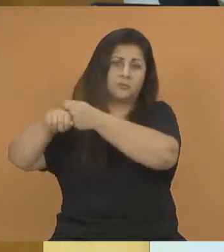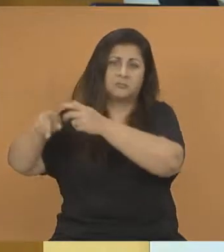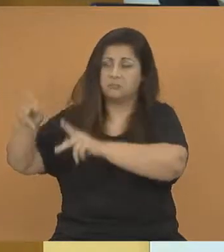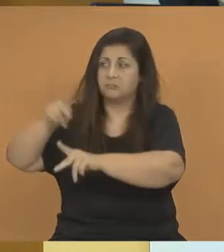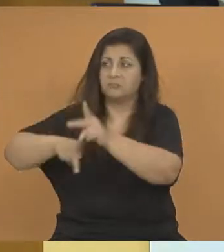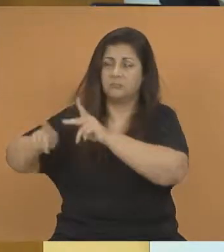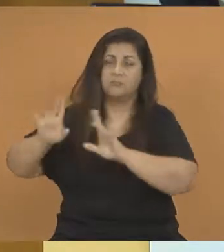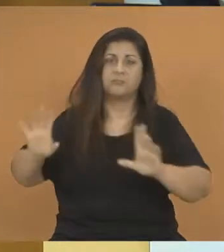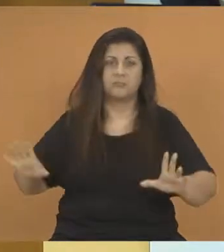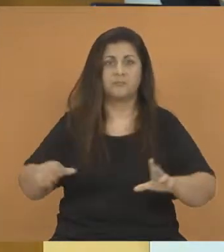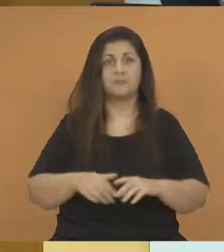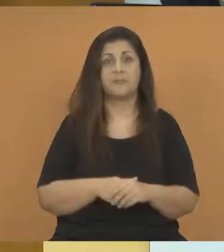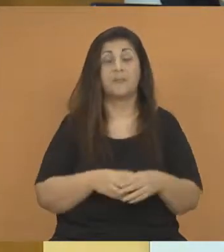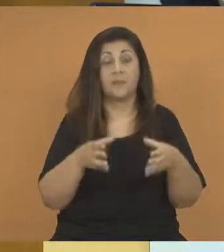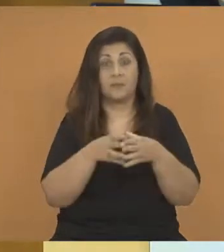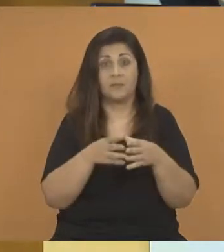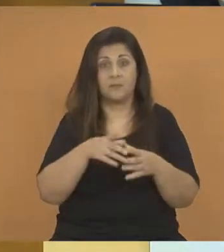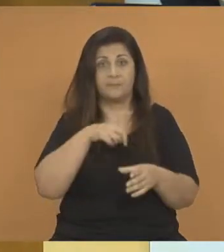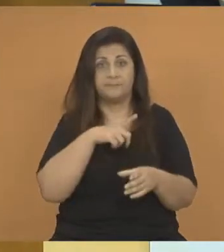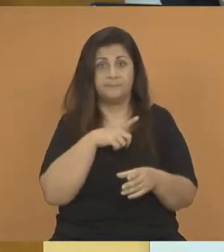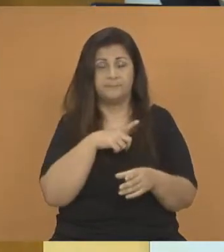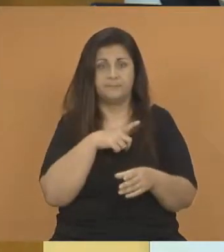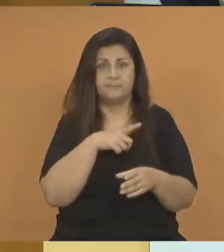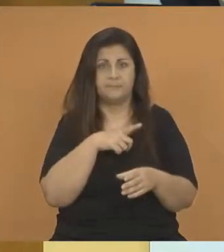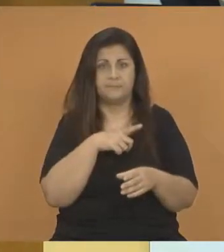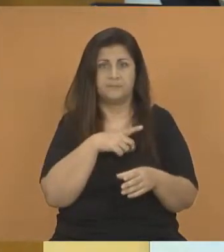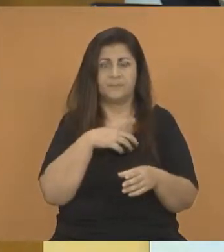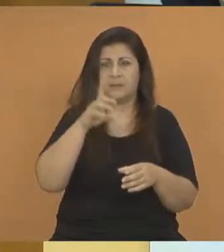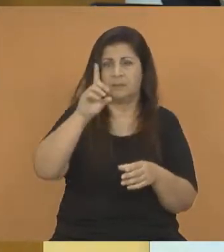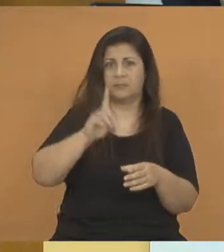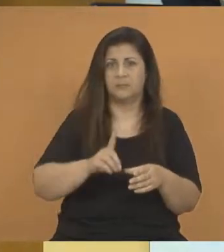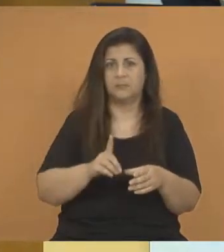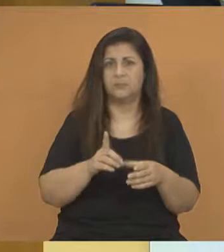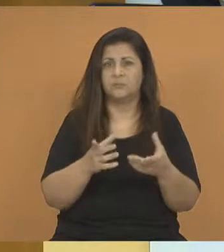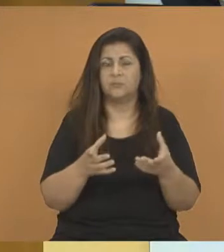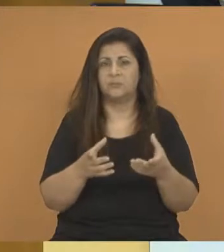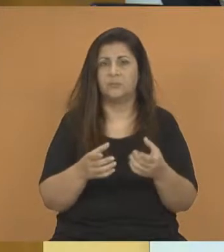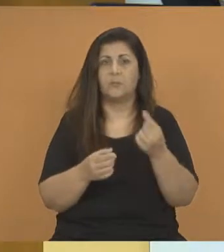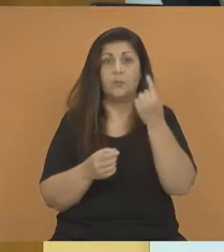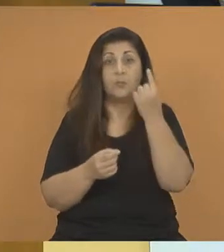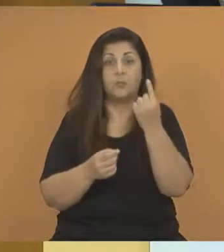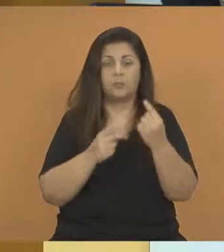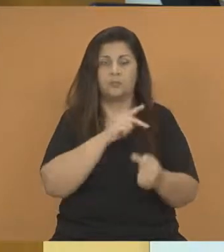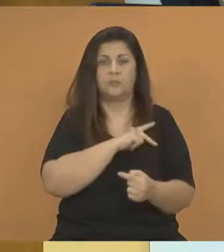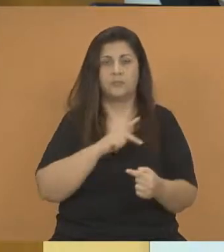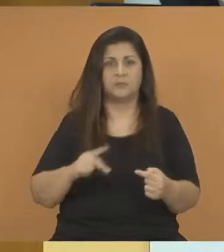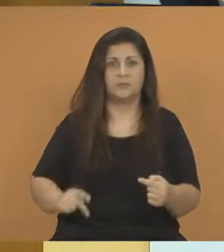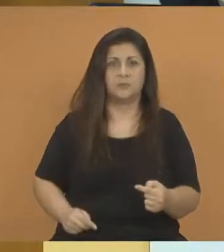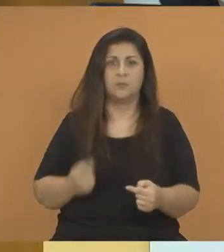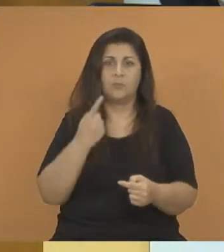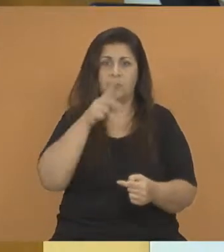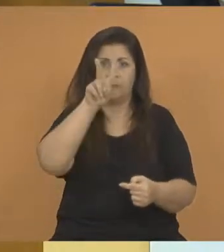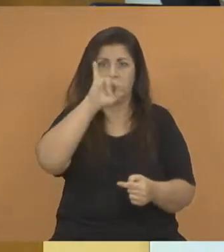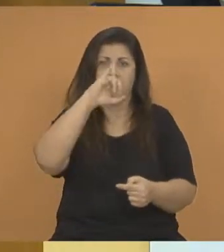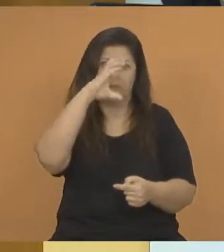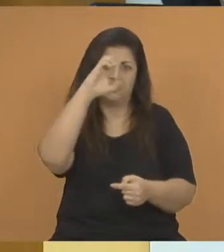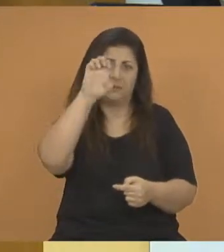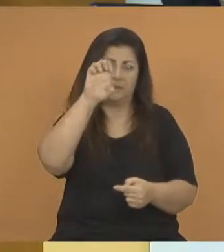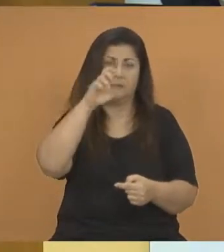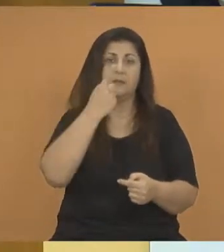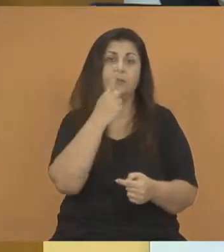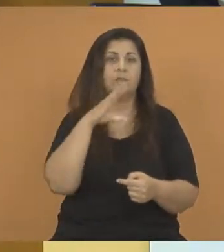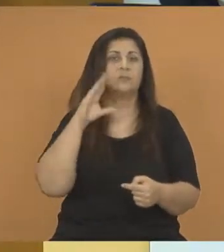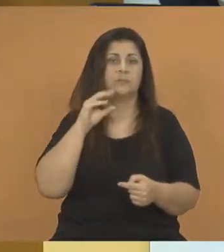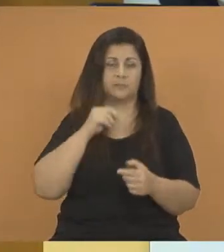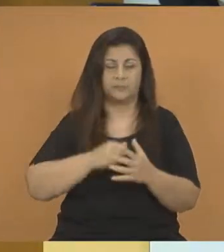jacareiense. A Frente terá uma comissão diretora integrada por um presidente, um vice-presidente e um